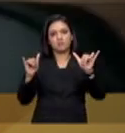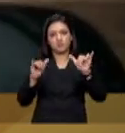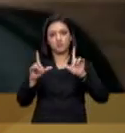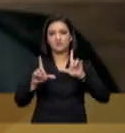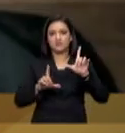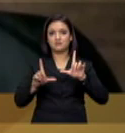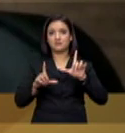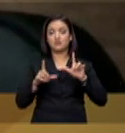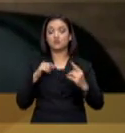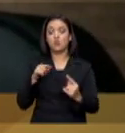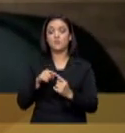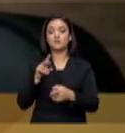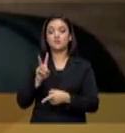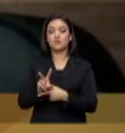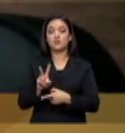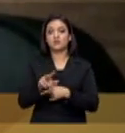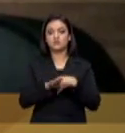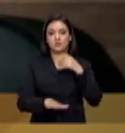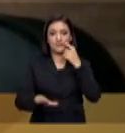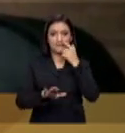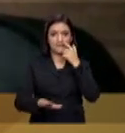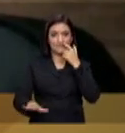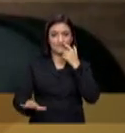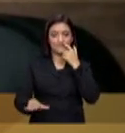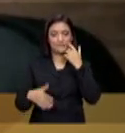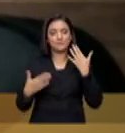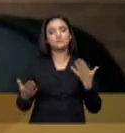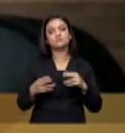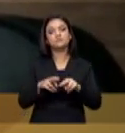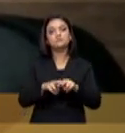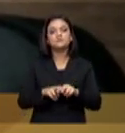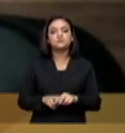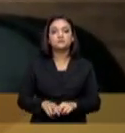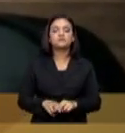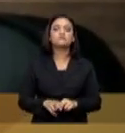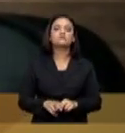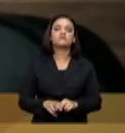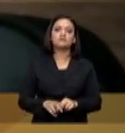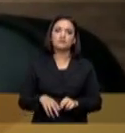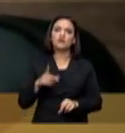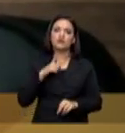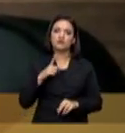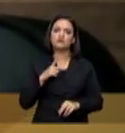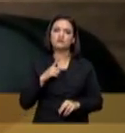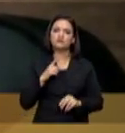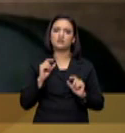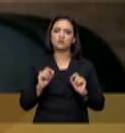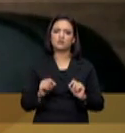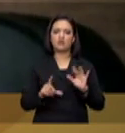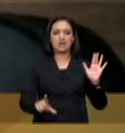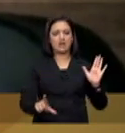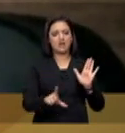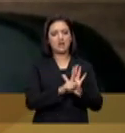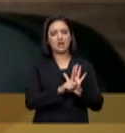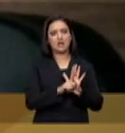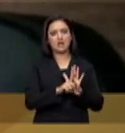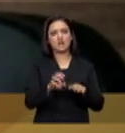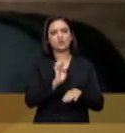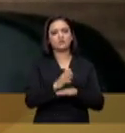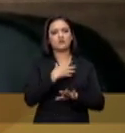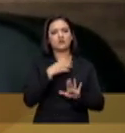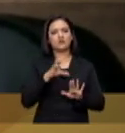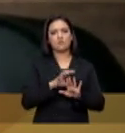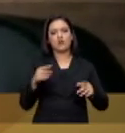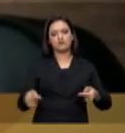na proteção da infância. Ante o exposto, reconhecendo ser constitucional a Lei Estadual